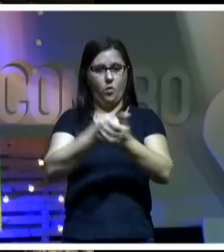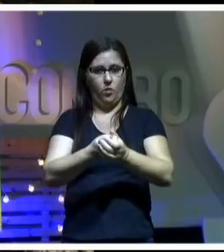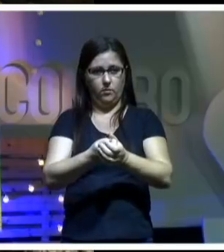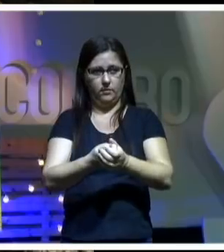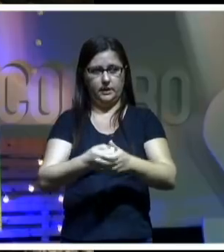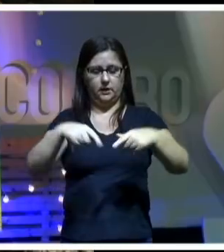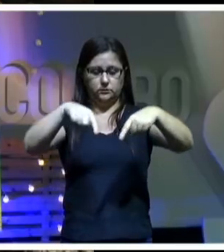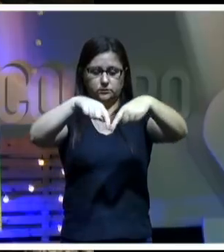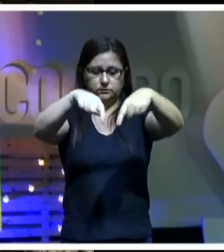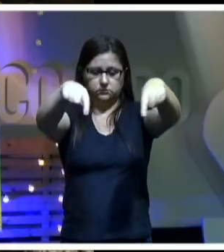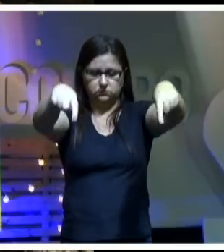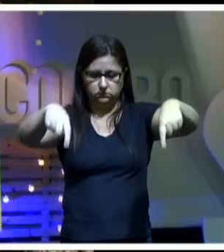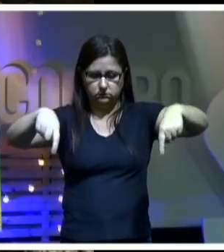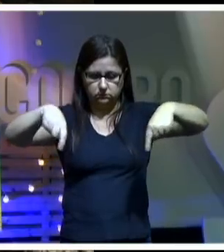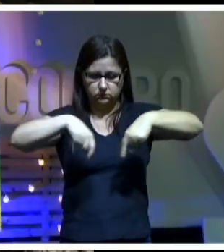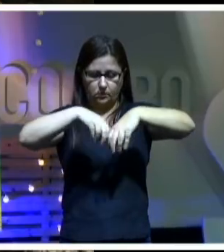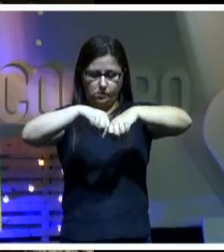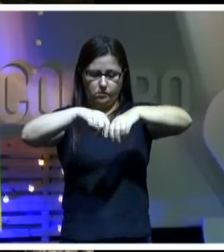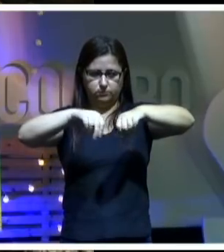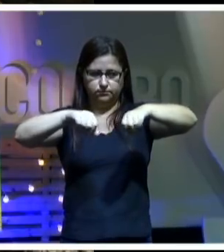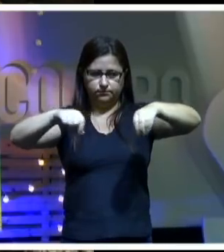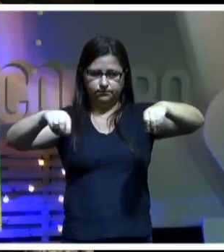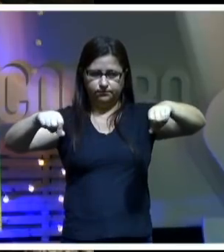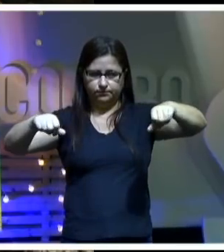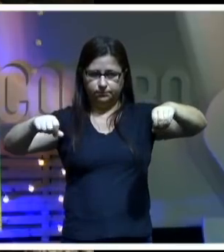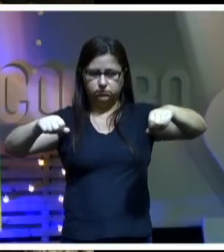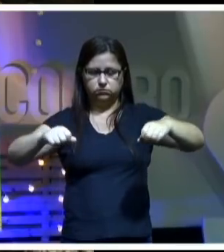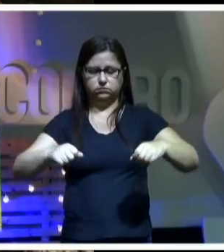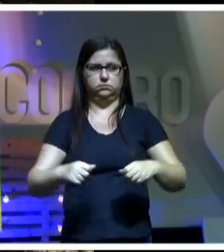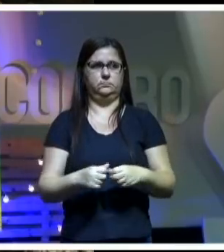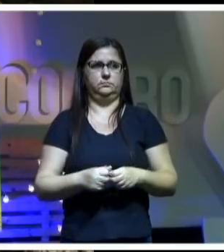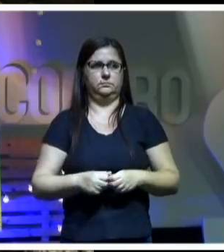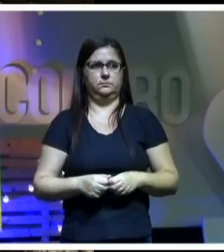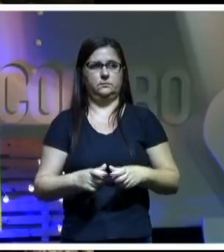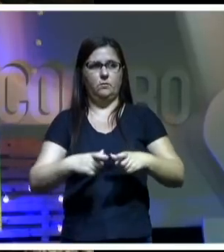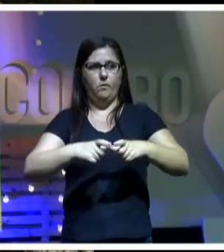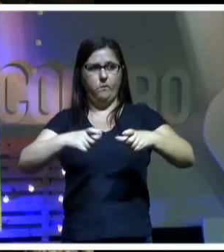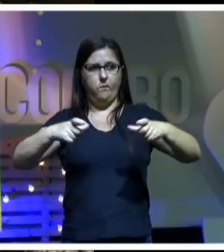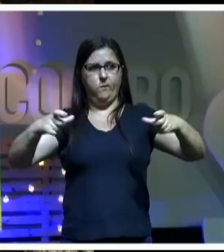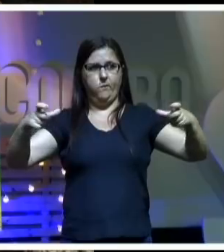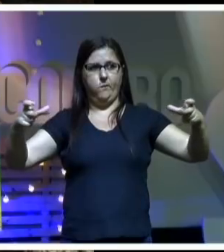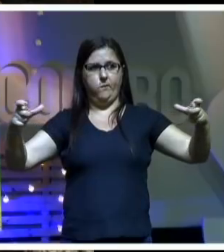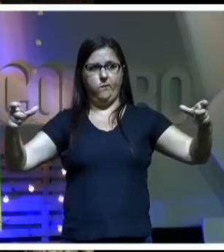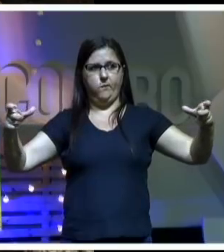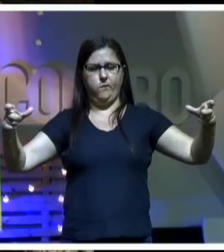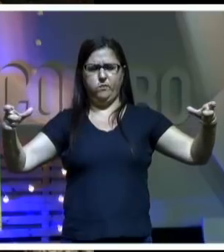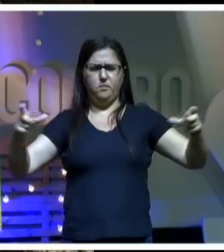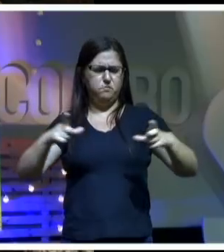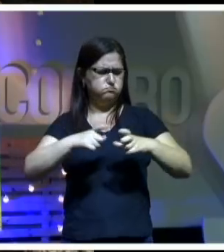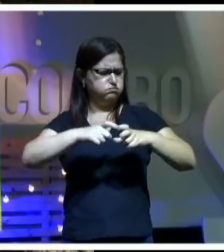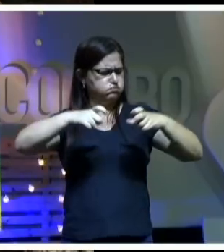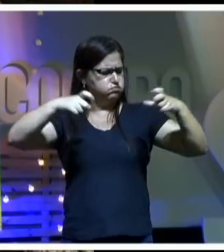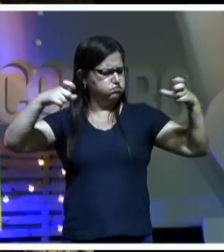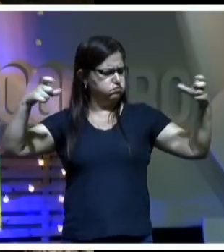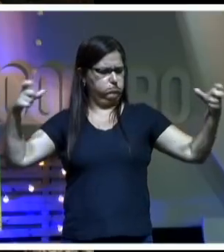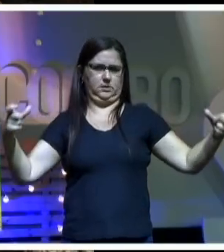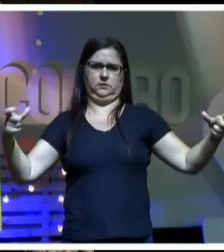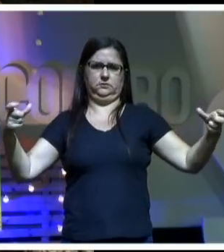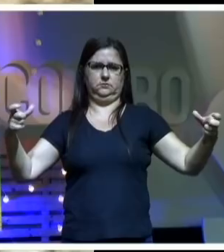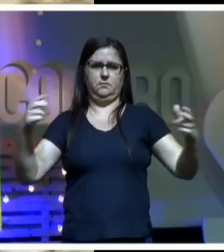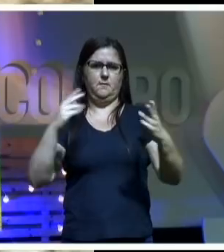pode passar mar ao lado de onde o 1 seminário existe exatamente o dobro do tamanho da área que eles têm